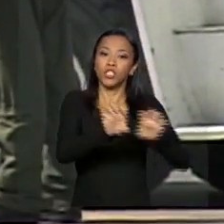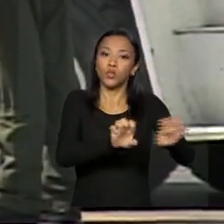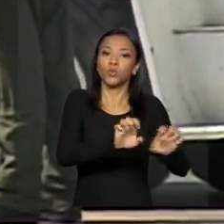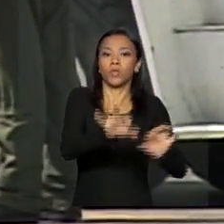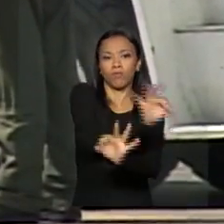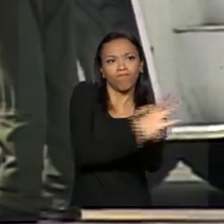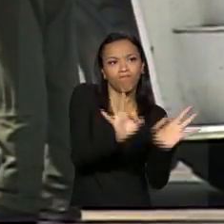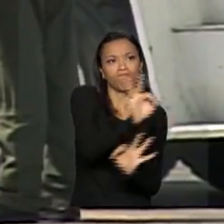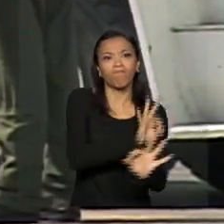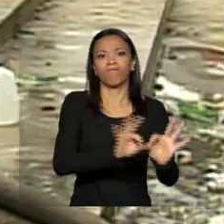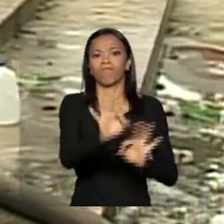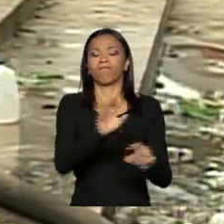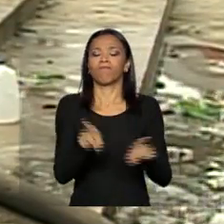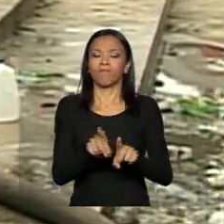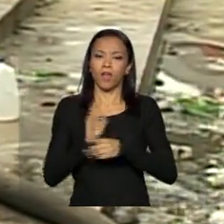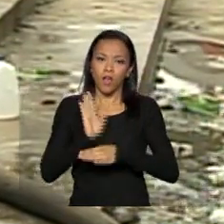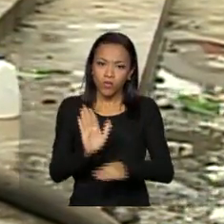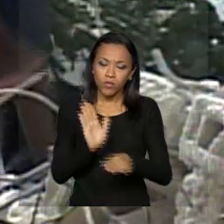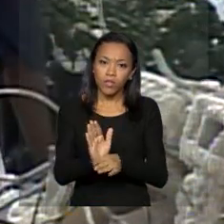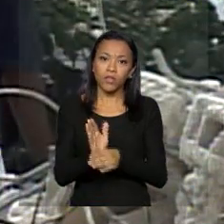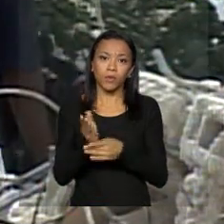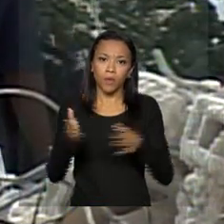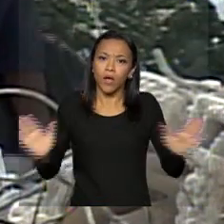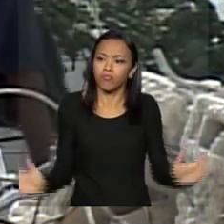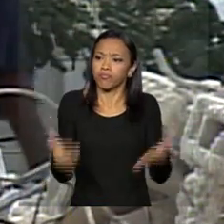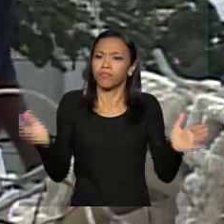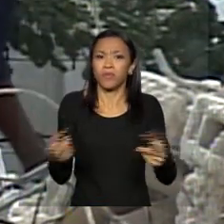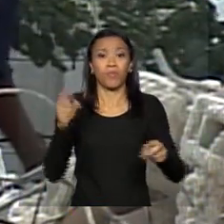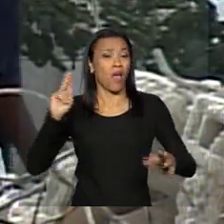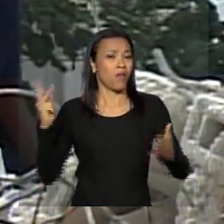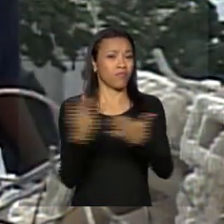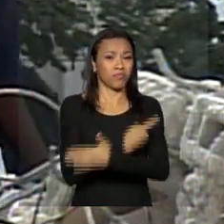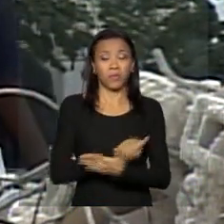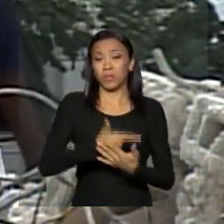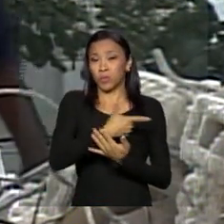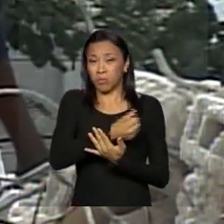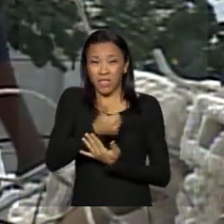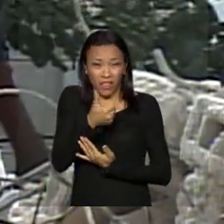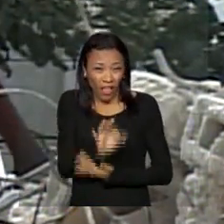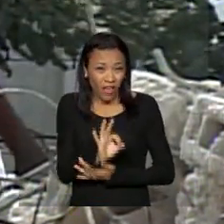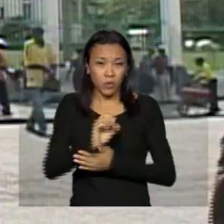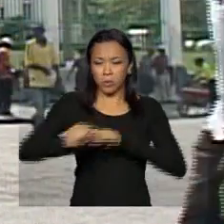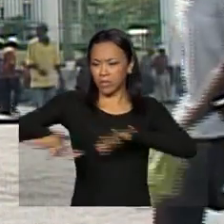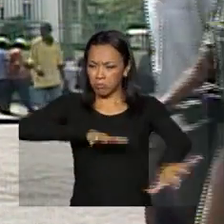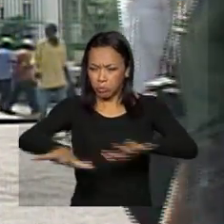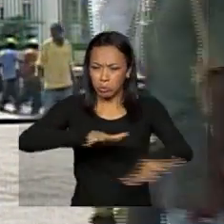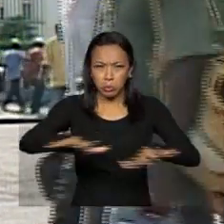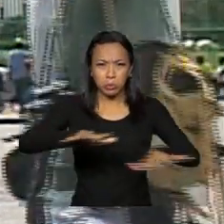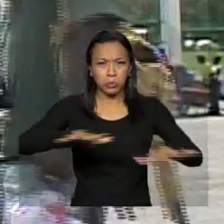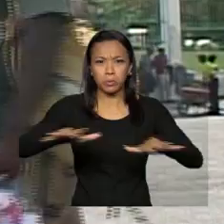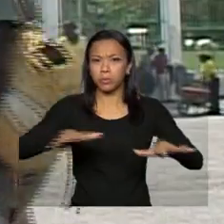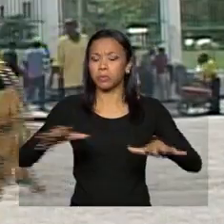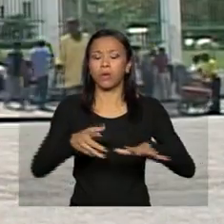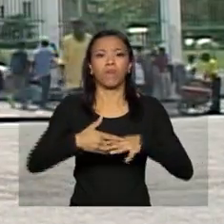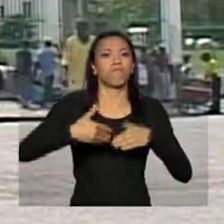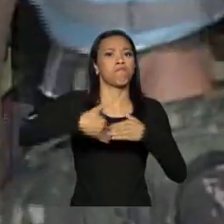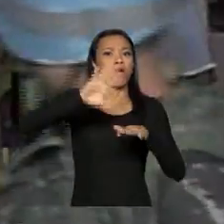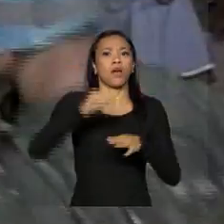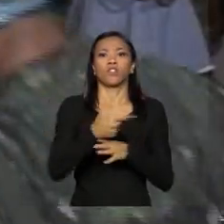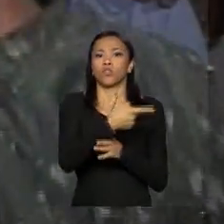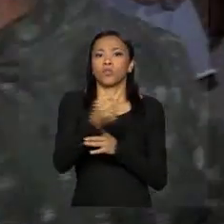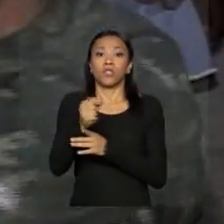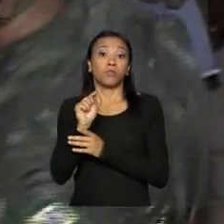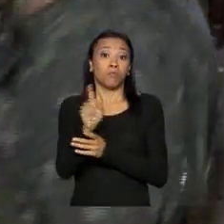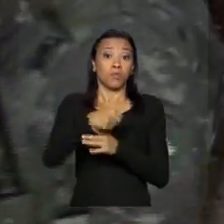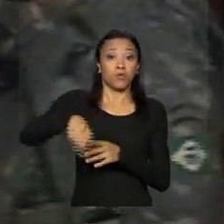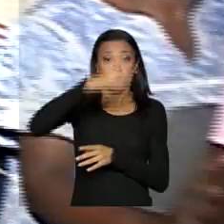paz atuam ajudando a reconstruir o país, atingido por um terremoto em 2010, que deixou mais de 200 mil mortos. O